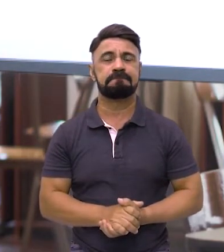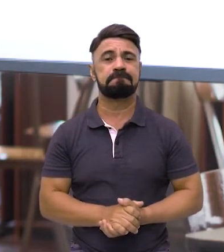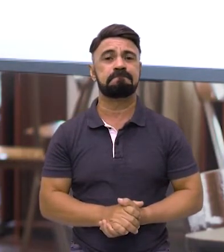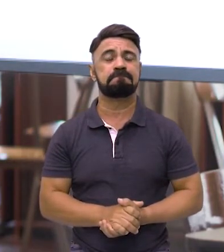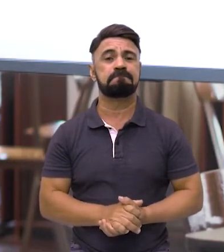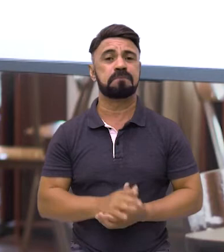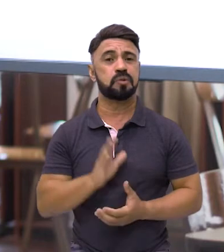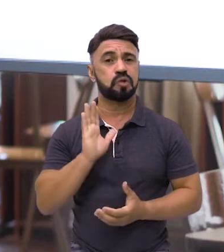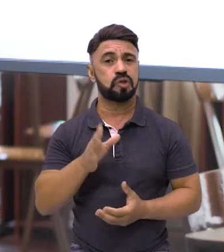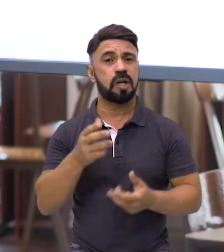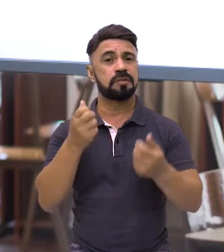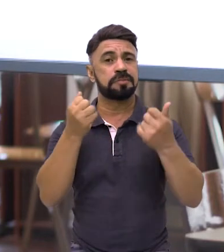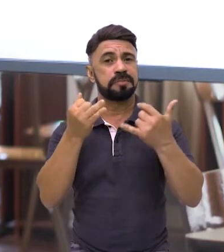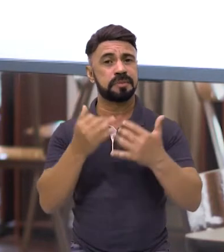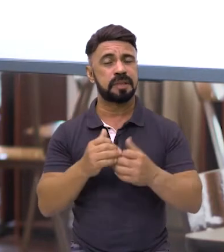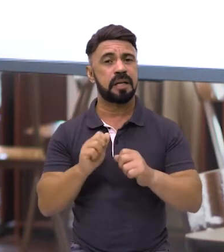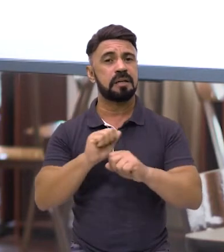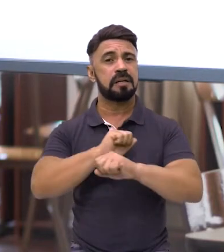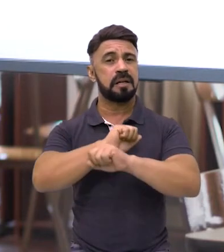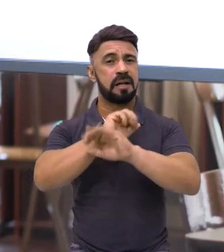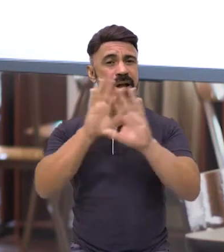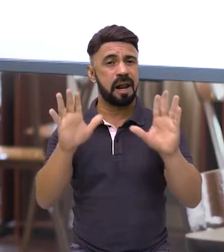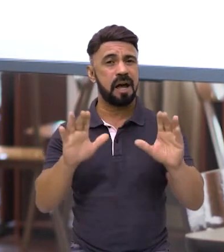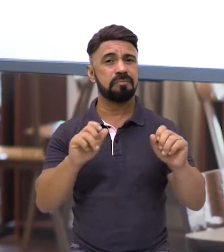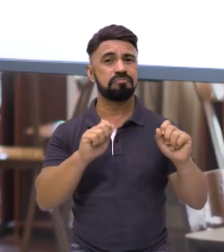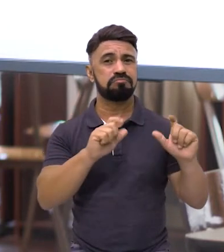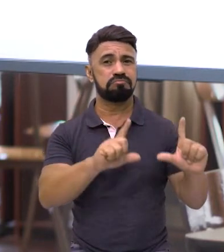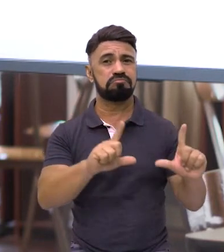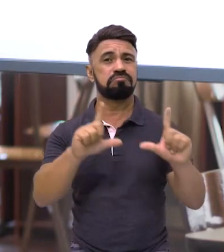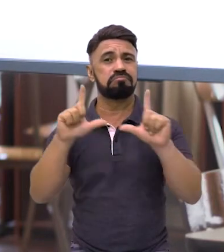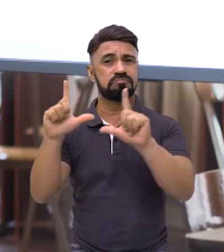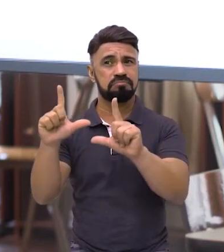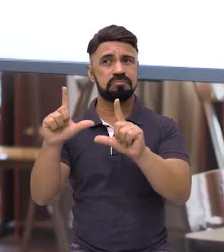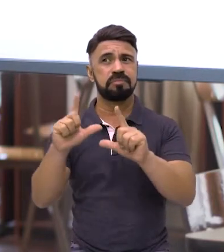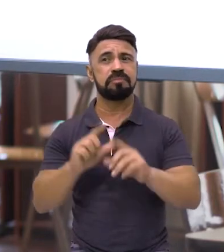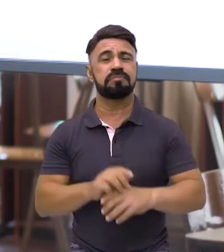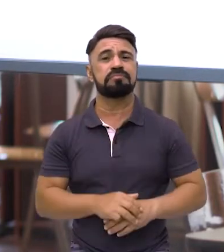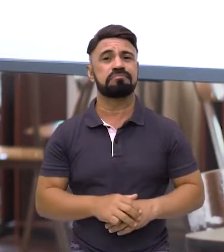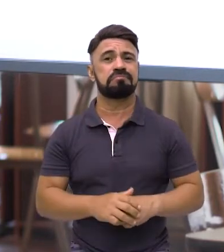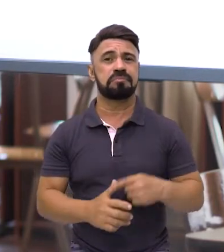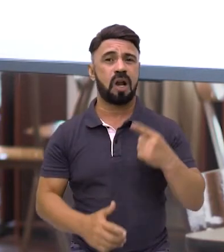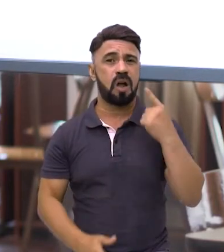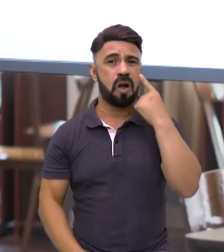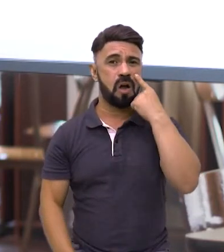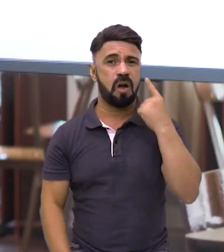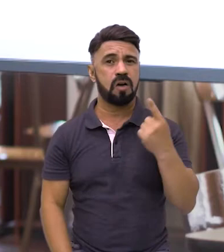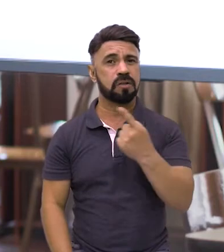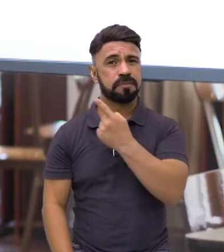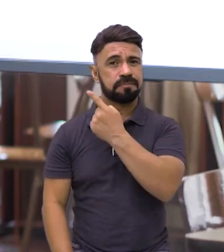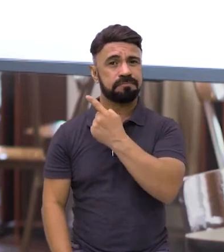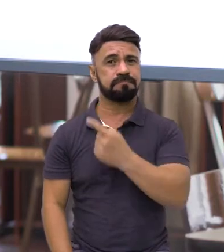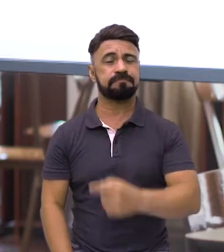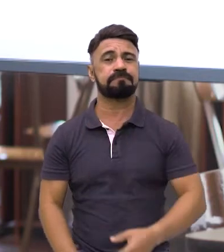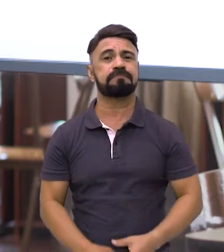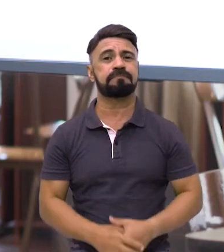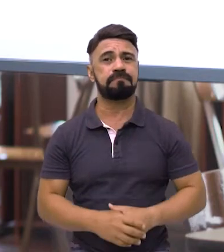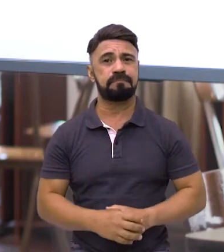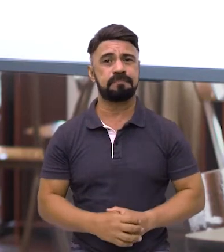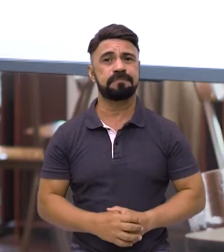Como eu havia dito, é muito clara essa concentração de renda e o resultado dela também está